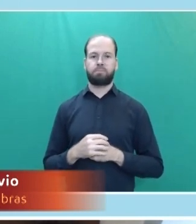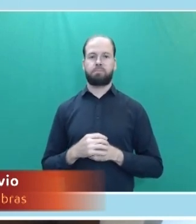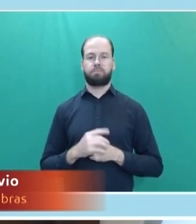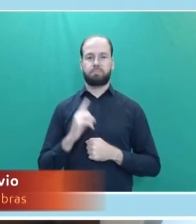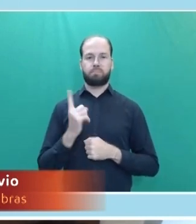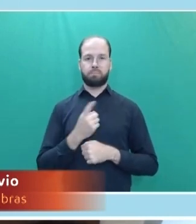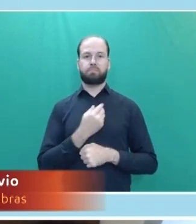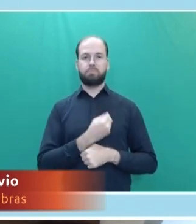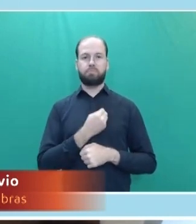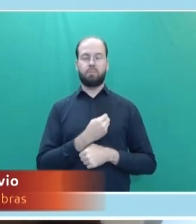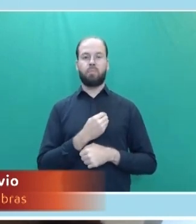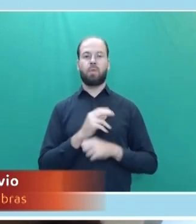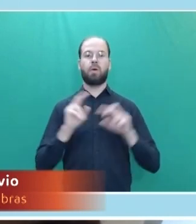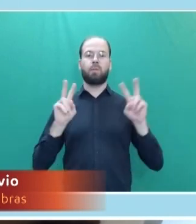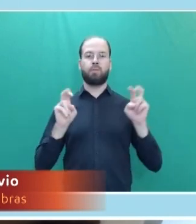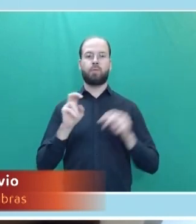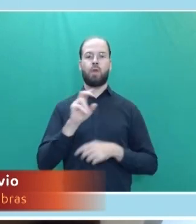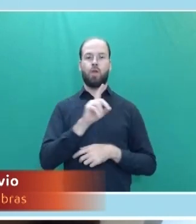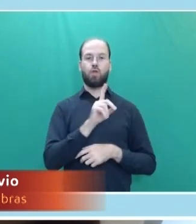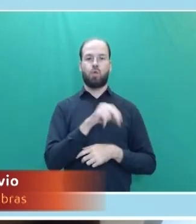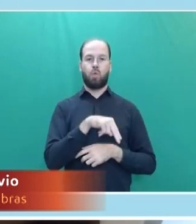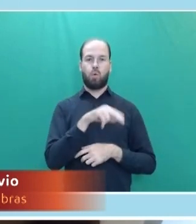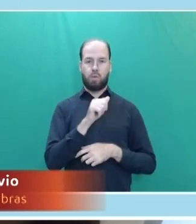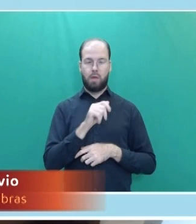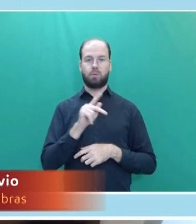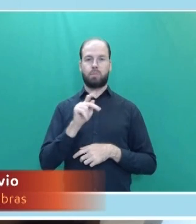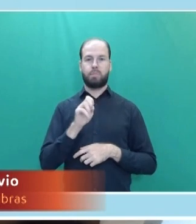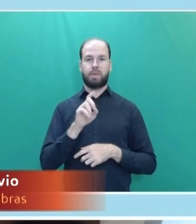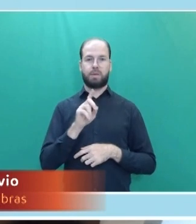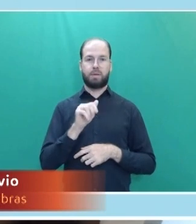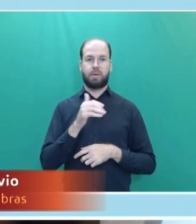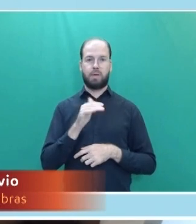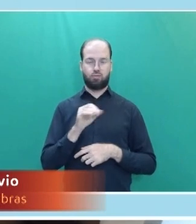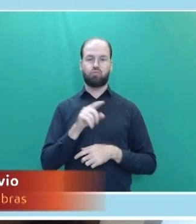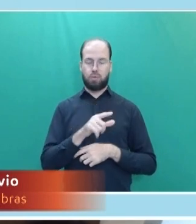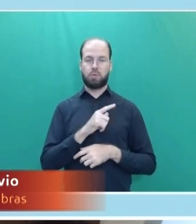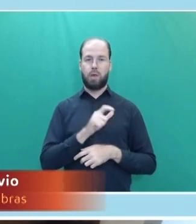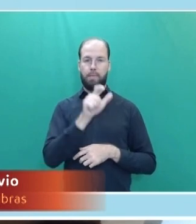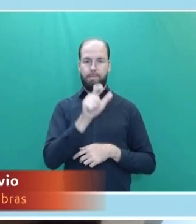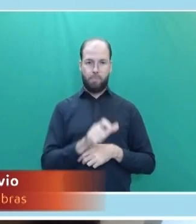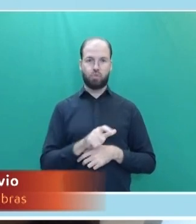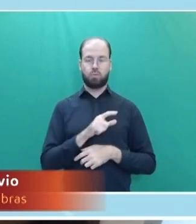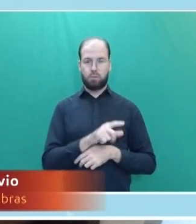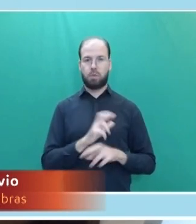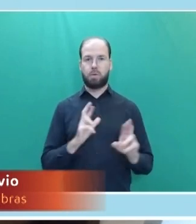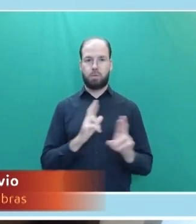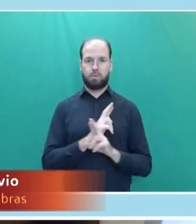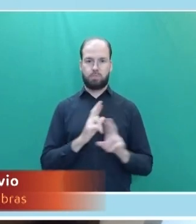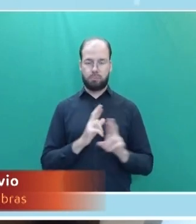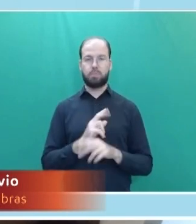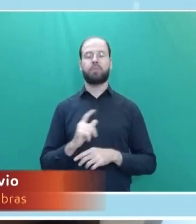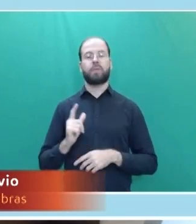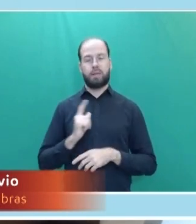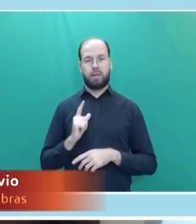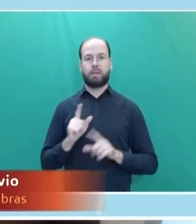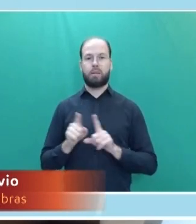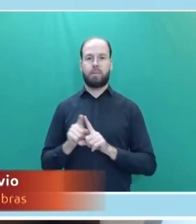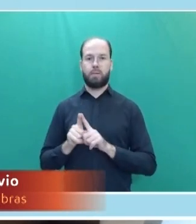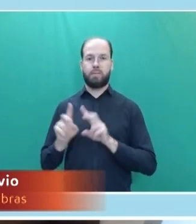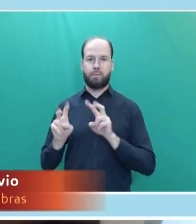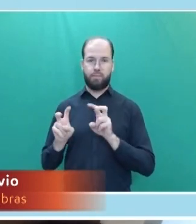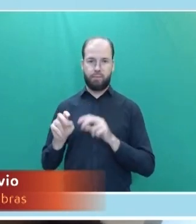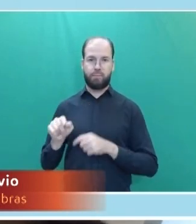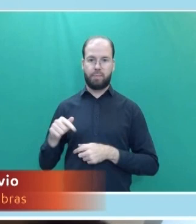Dona do Pedaço, né, tinha uma personagem que tinha uma relação, e a gente teve também a Linda Quebrada